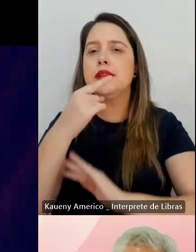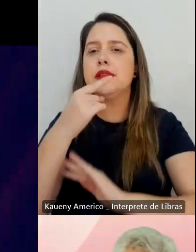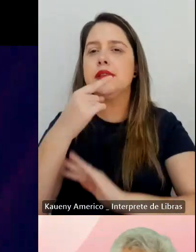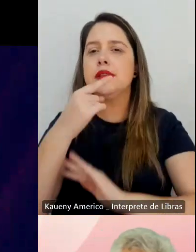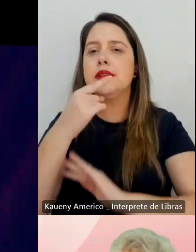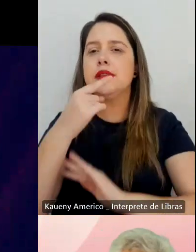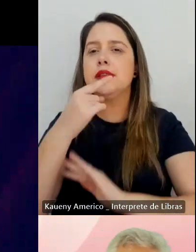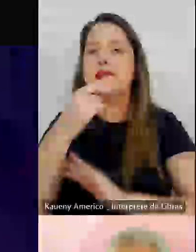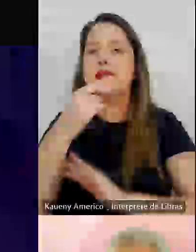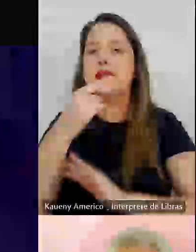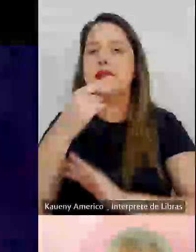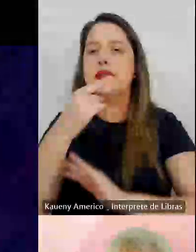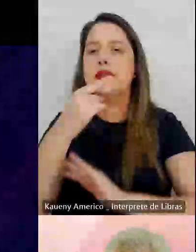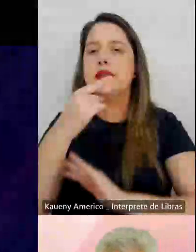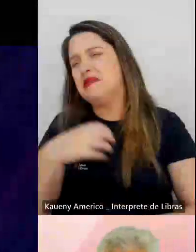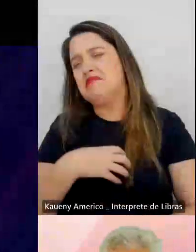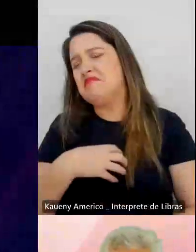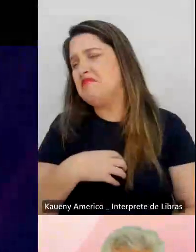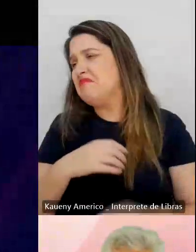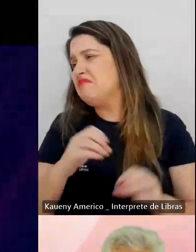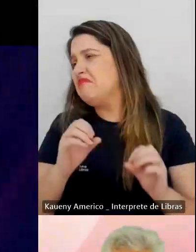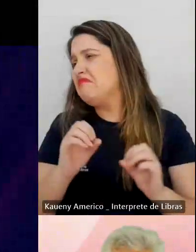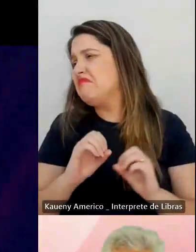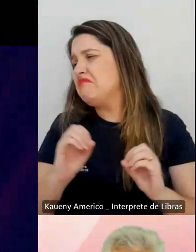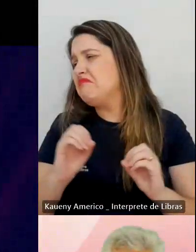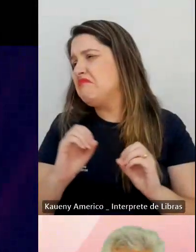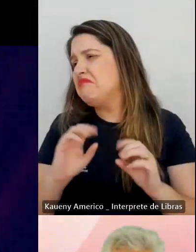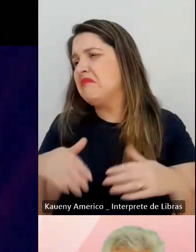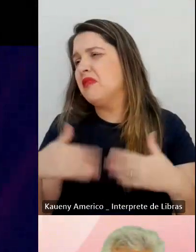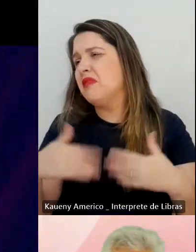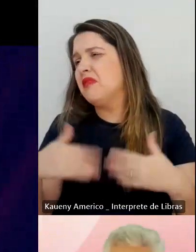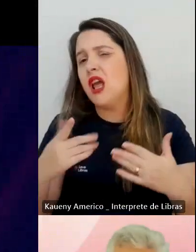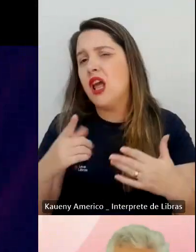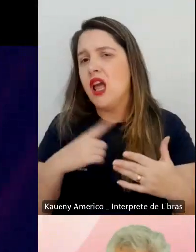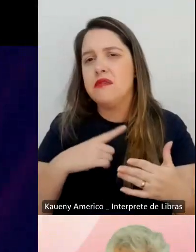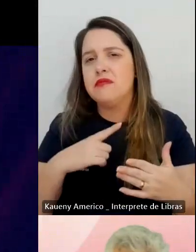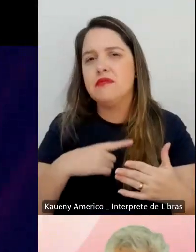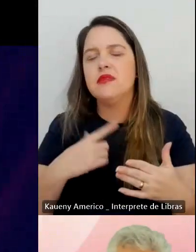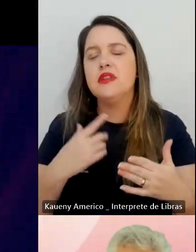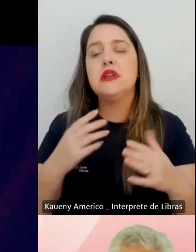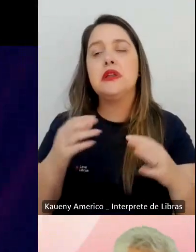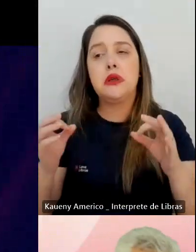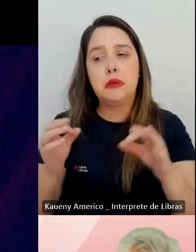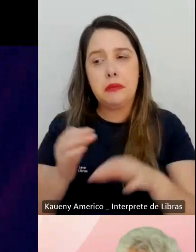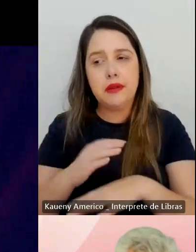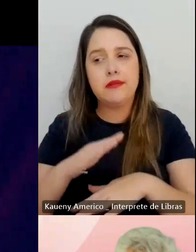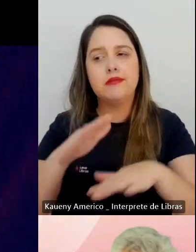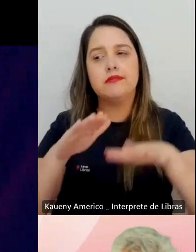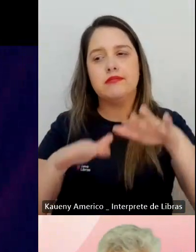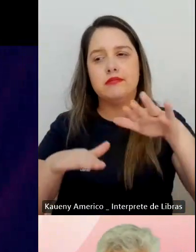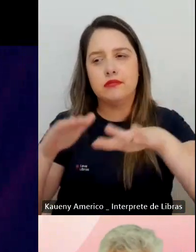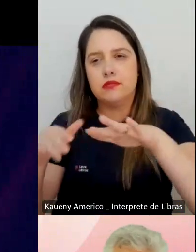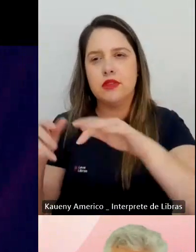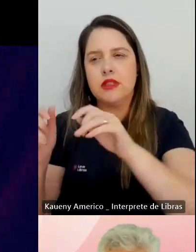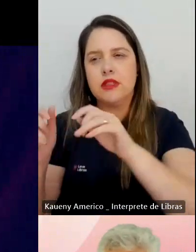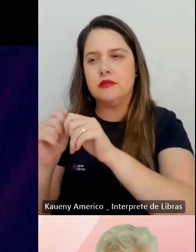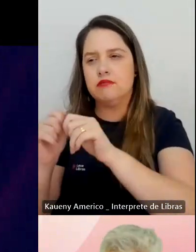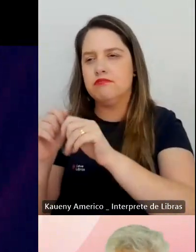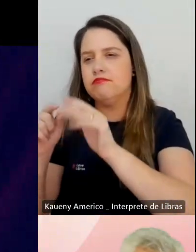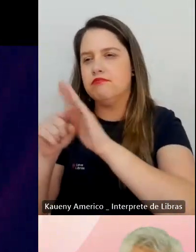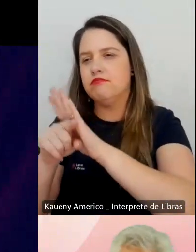estou sentindo nada. Daí você faz a função hepática completamente alterada. Eu fiz o exame e não estou sentindo nada,